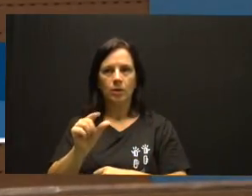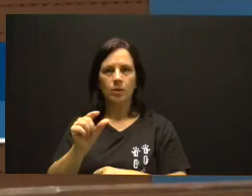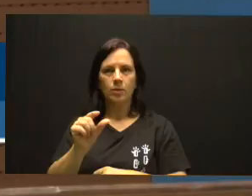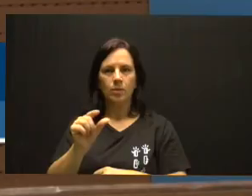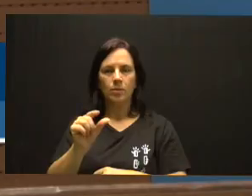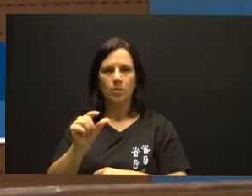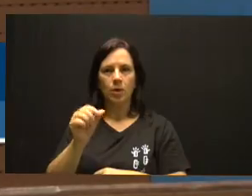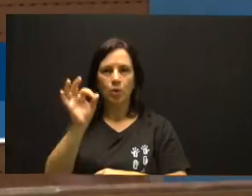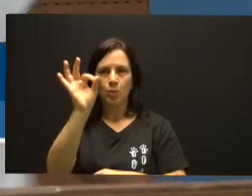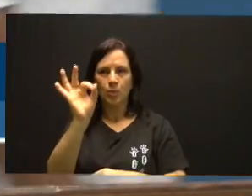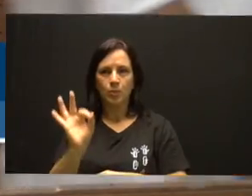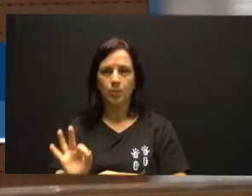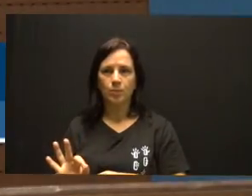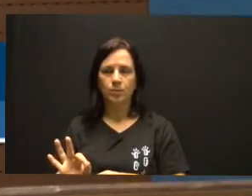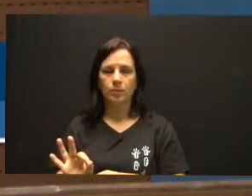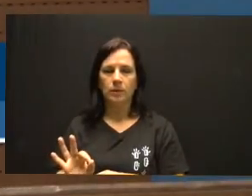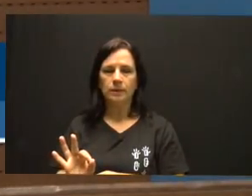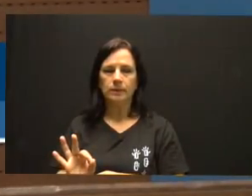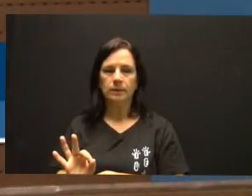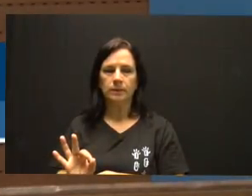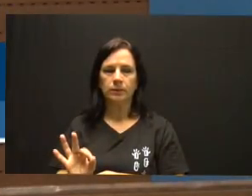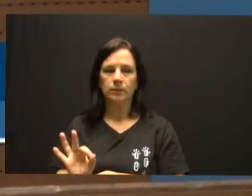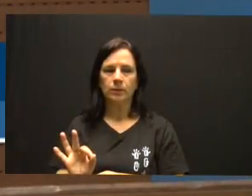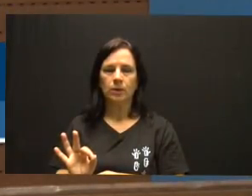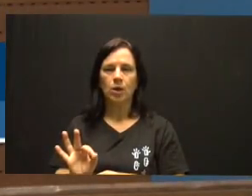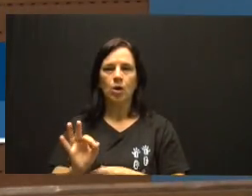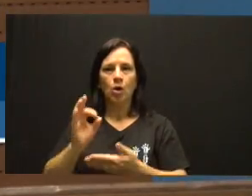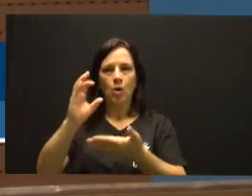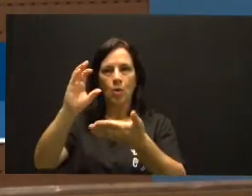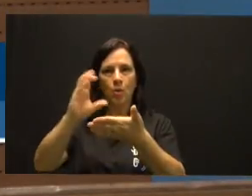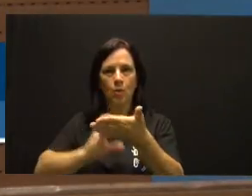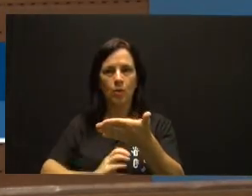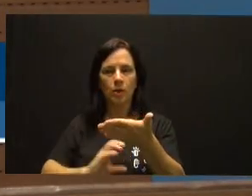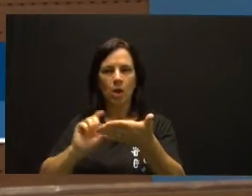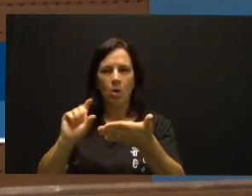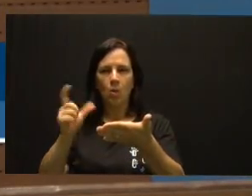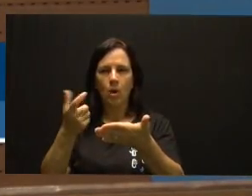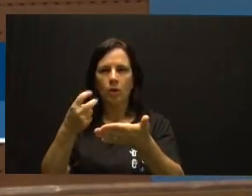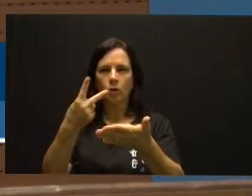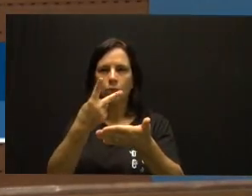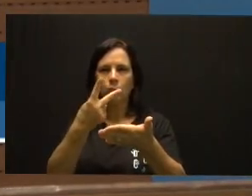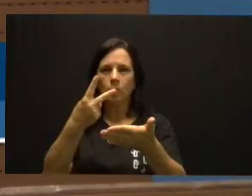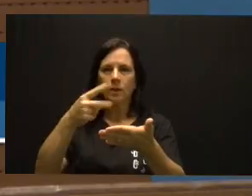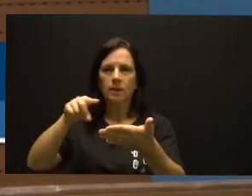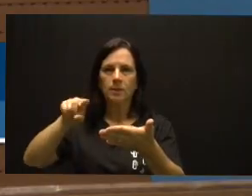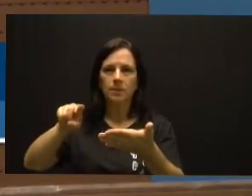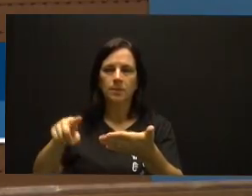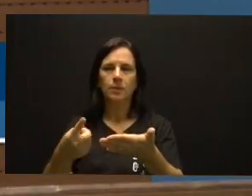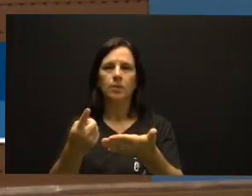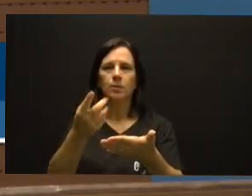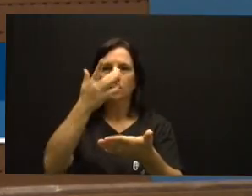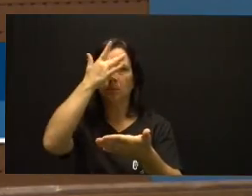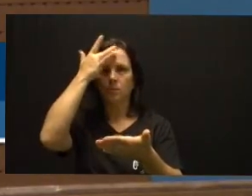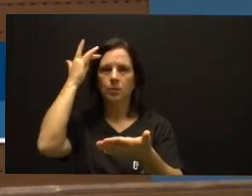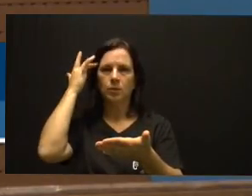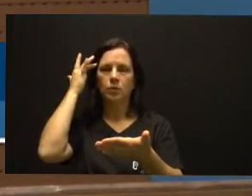vereador Wilson, 0,5%. Eles contrataram quase 2.000 pessoas de Santos.